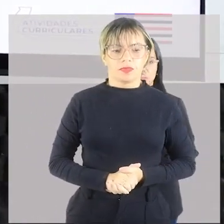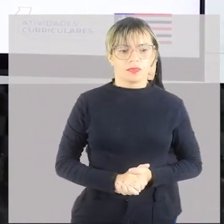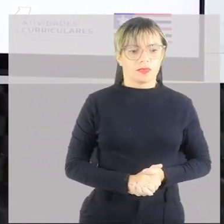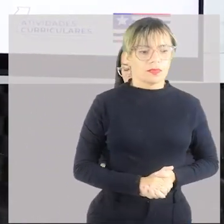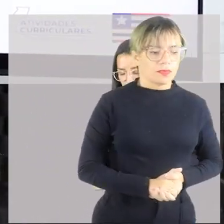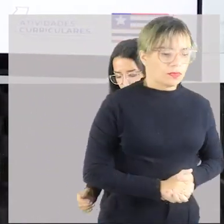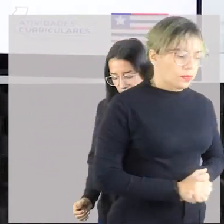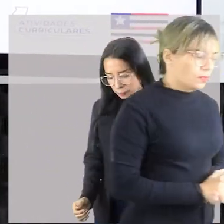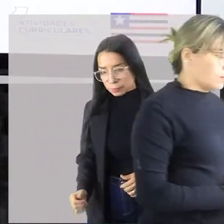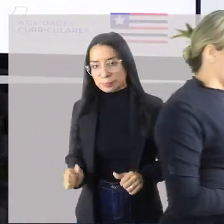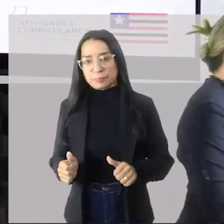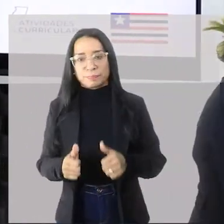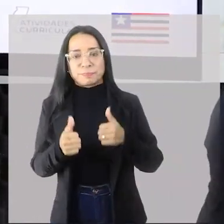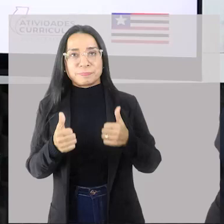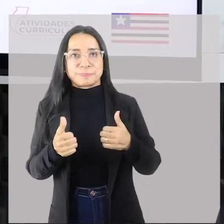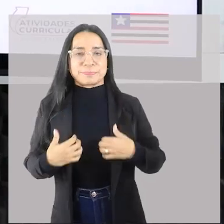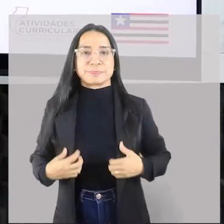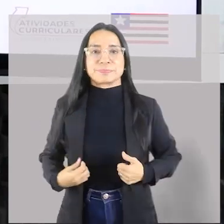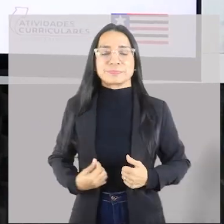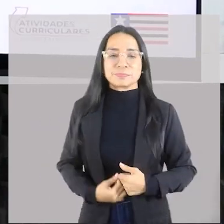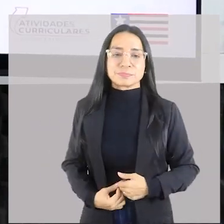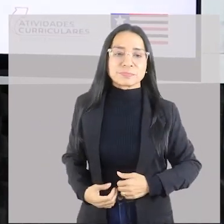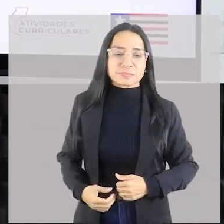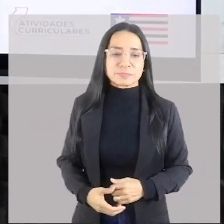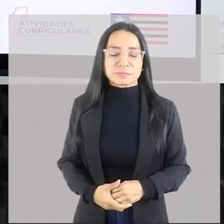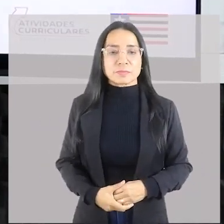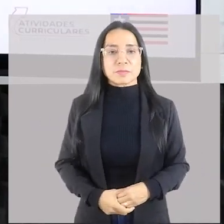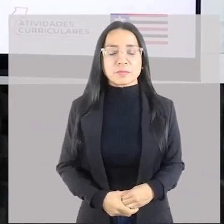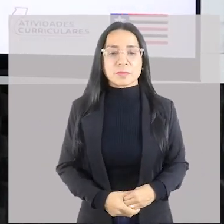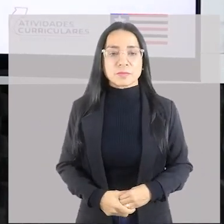Beleza total.